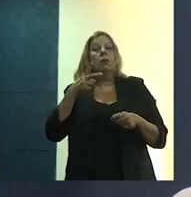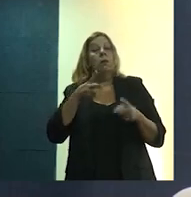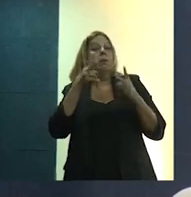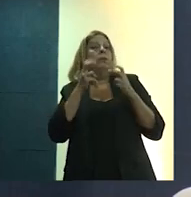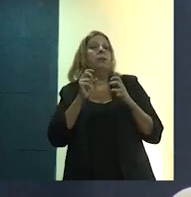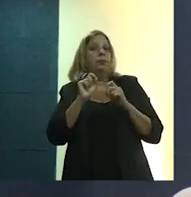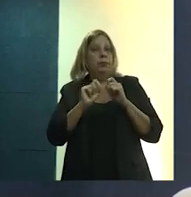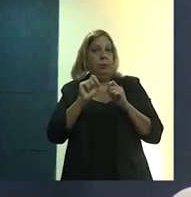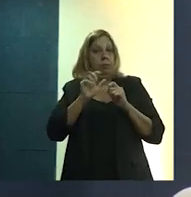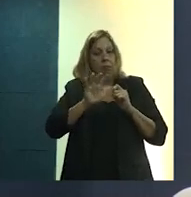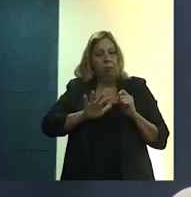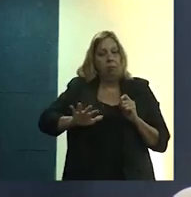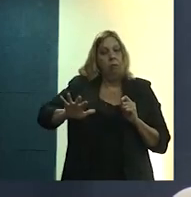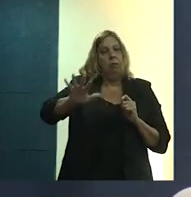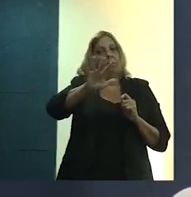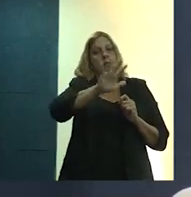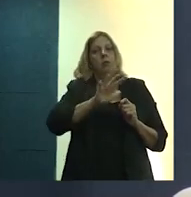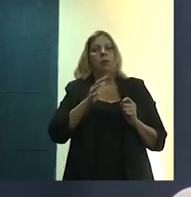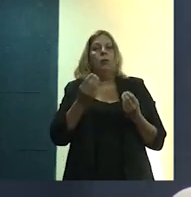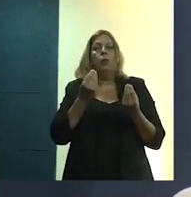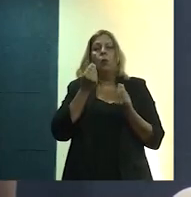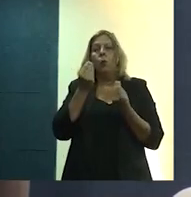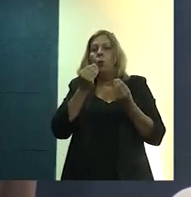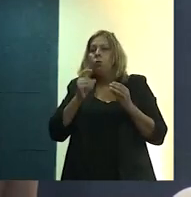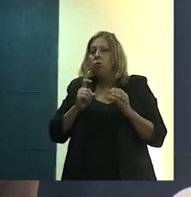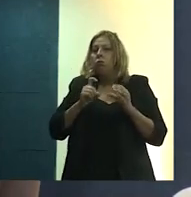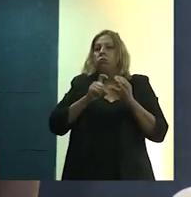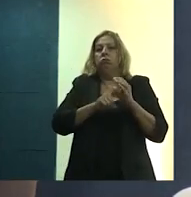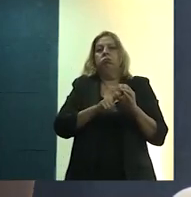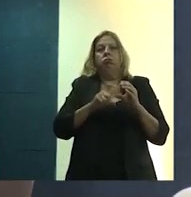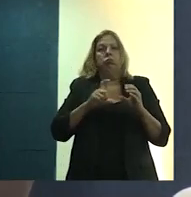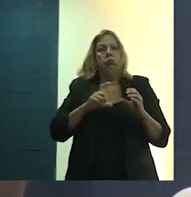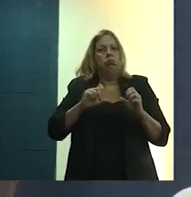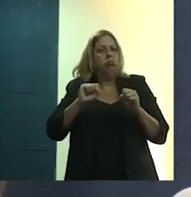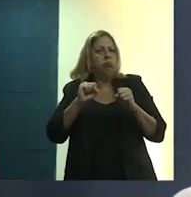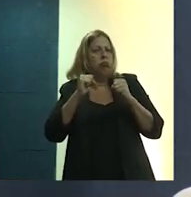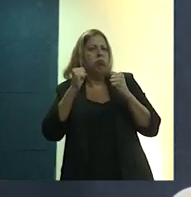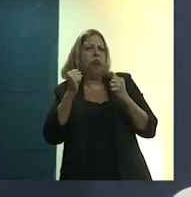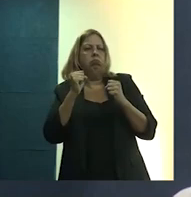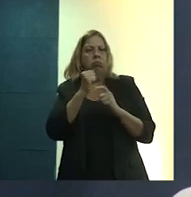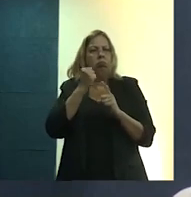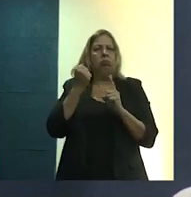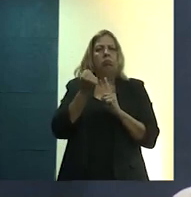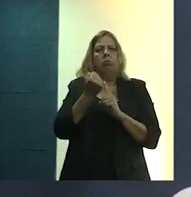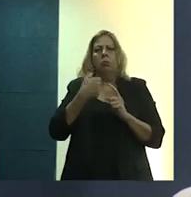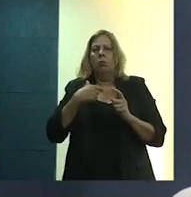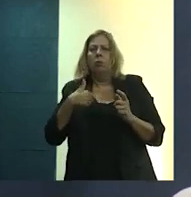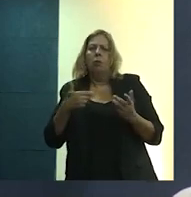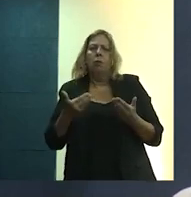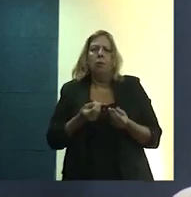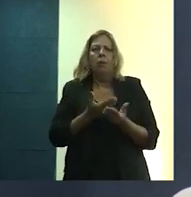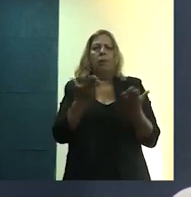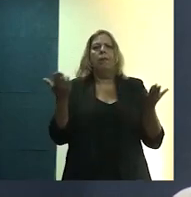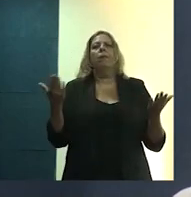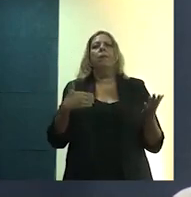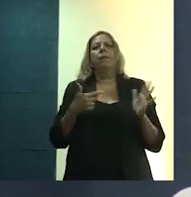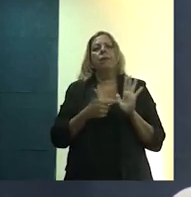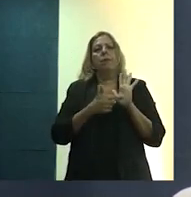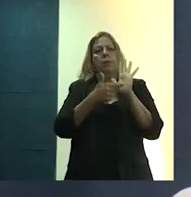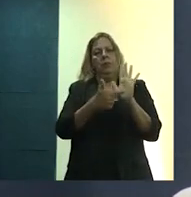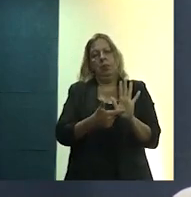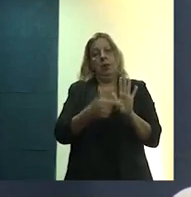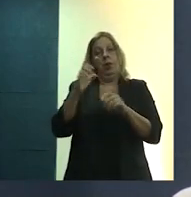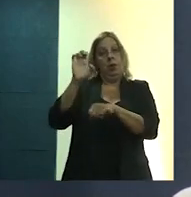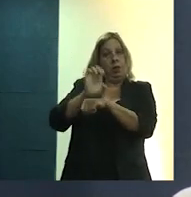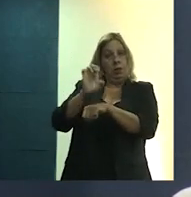prever esse território como forma de criar vínculos fortalecer tecidos social local compromisso e a presença do estado com